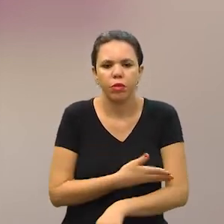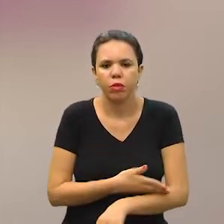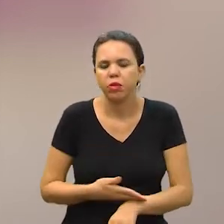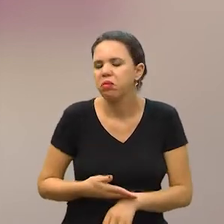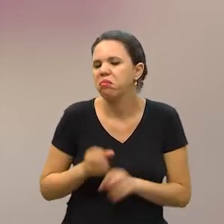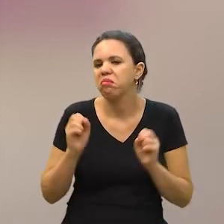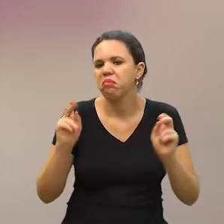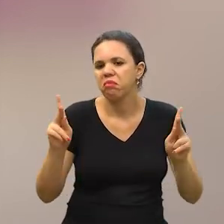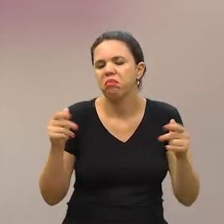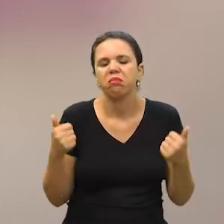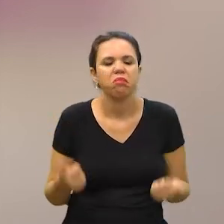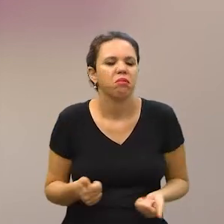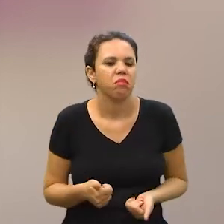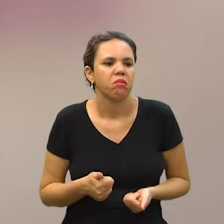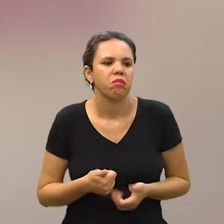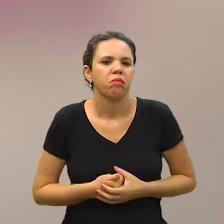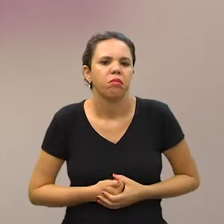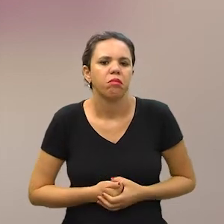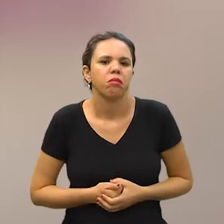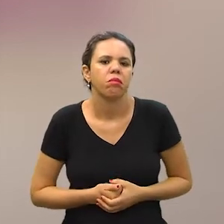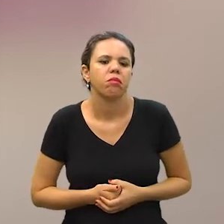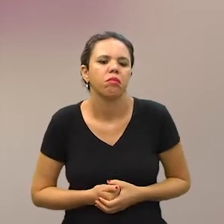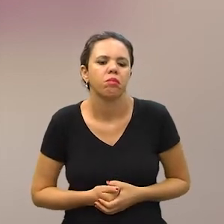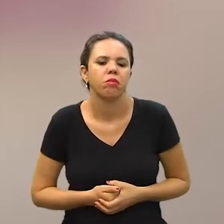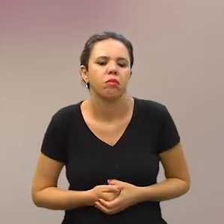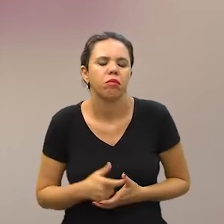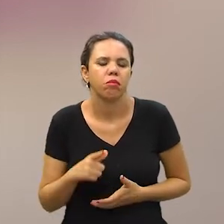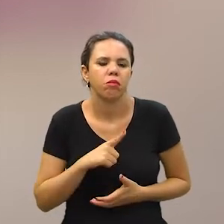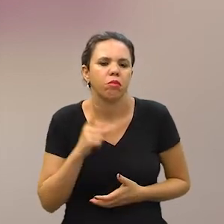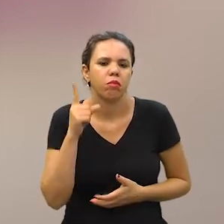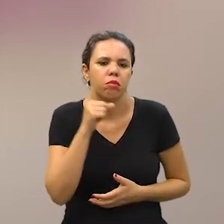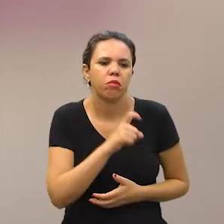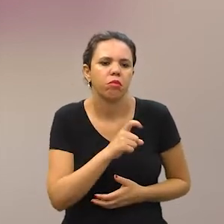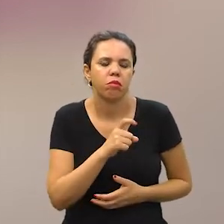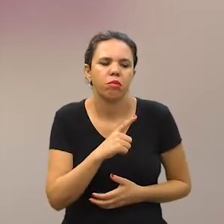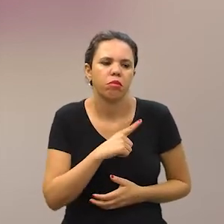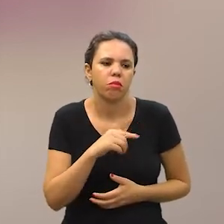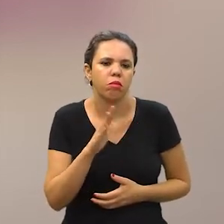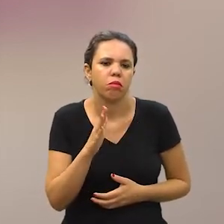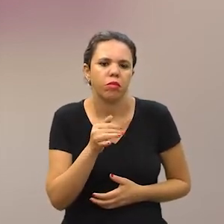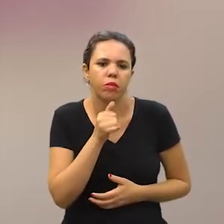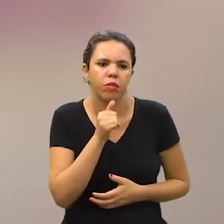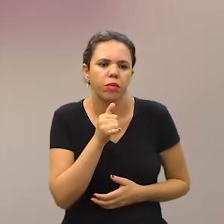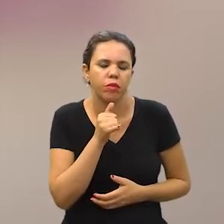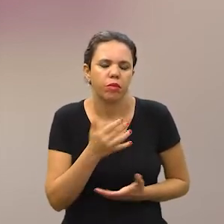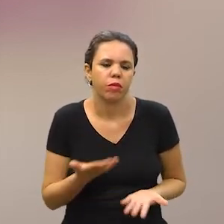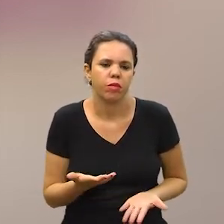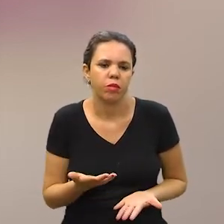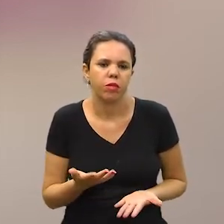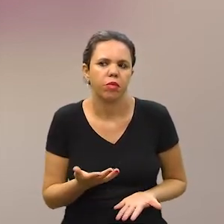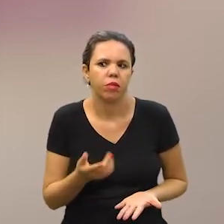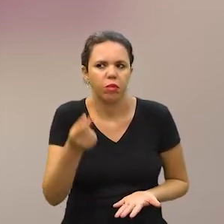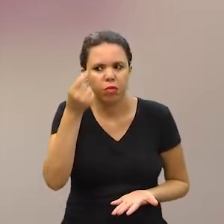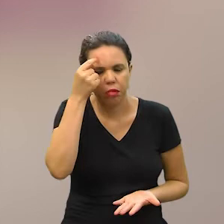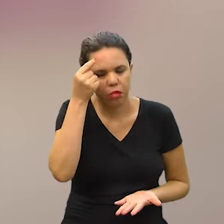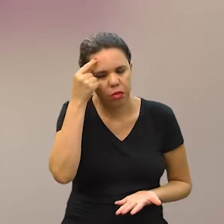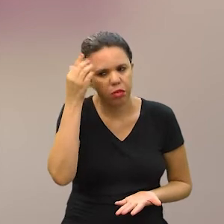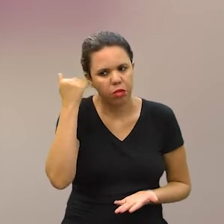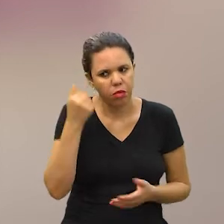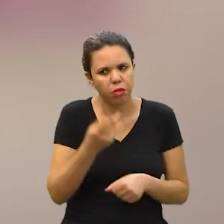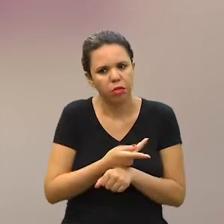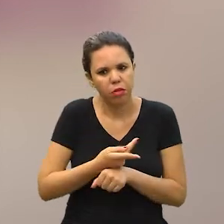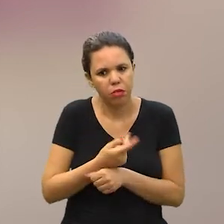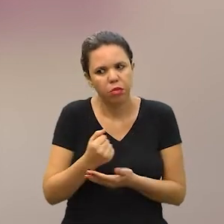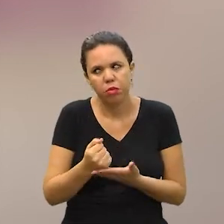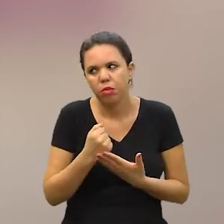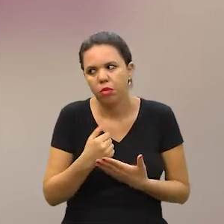então para ele, ok, para ele tá tudo bem, né? Ele tem essa dificuldade de ter como se fosse assim uma própria noção para ele buscar